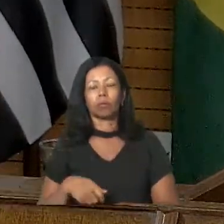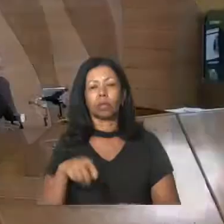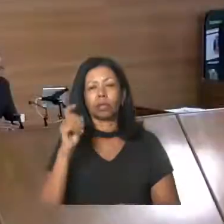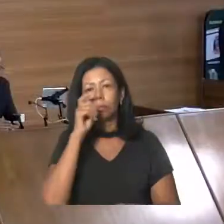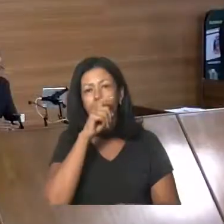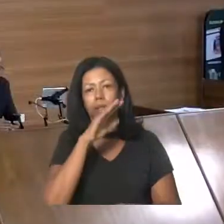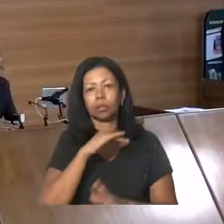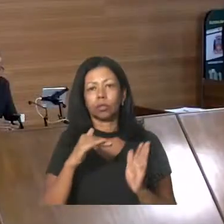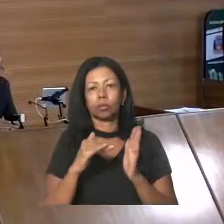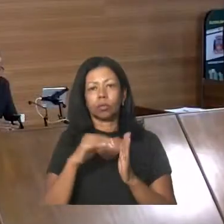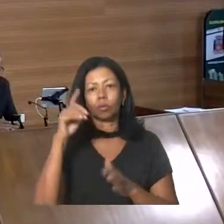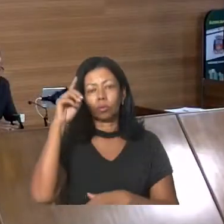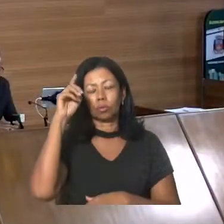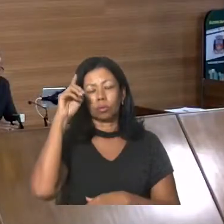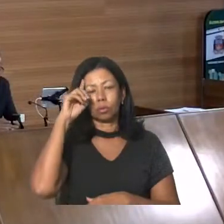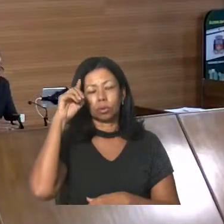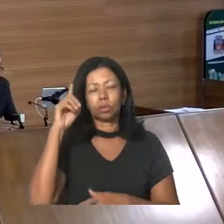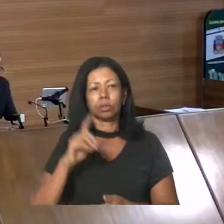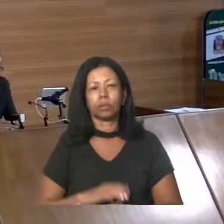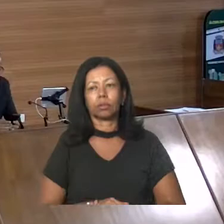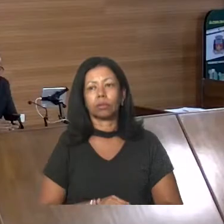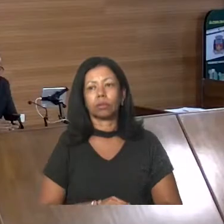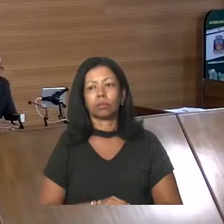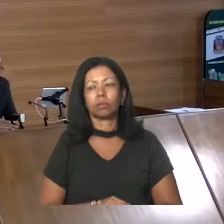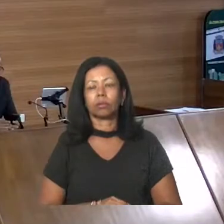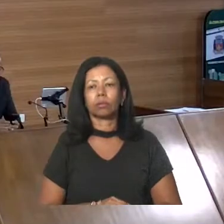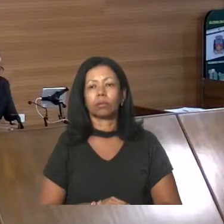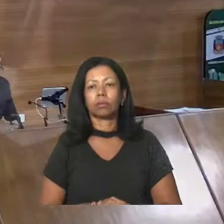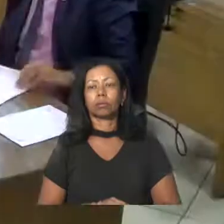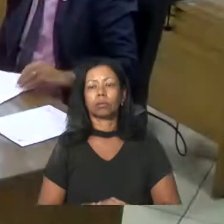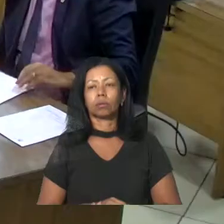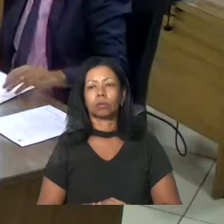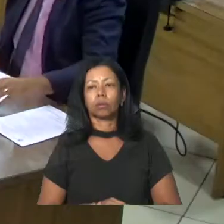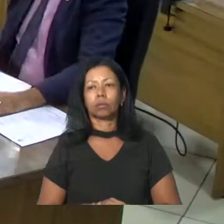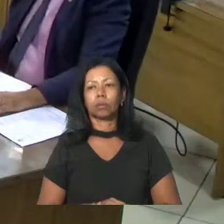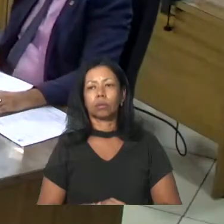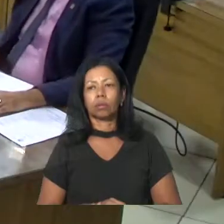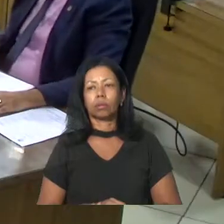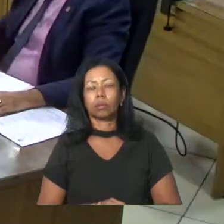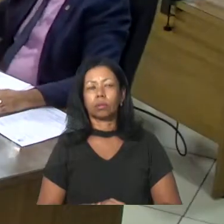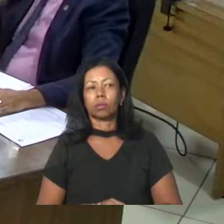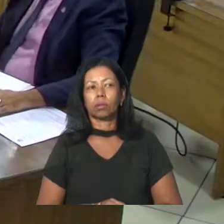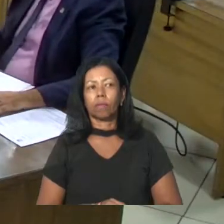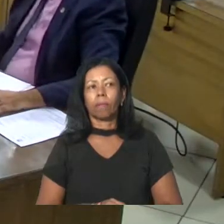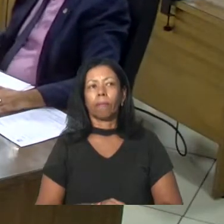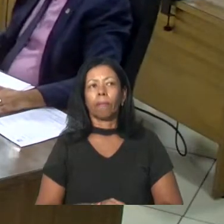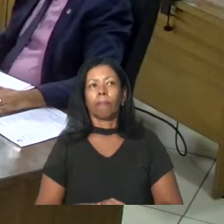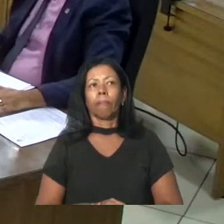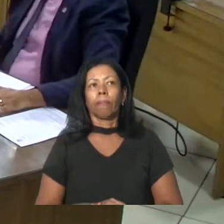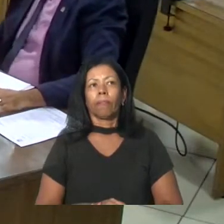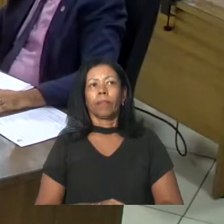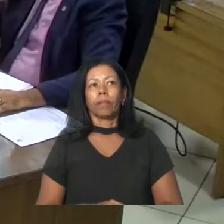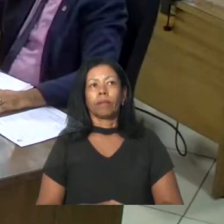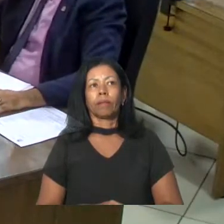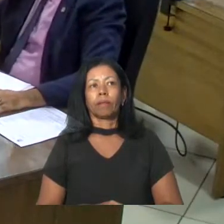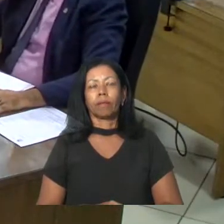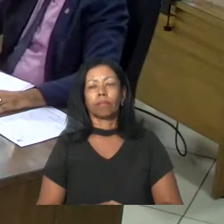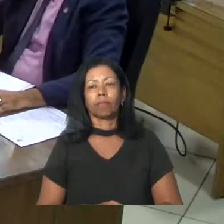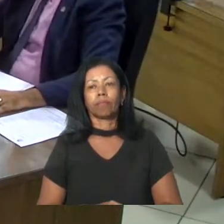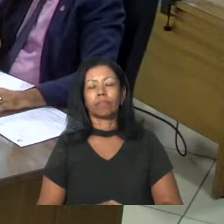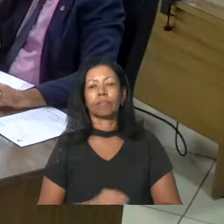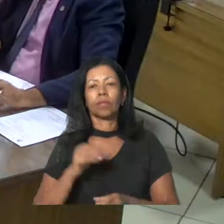presidente. Continua a votação. Palavra do Alessandro. Presidente, nós vereadores, já falei, né, do meu